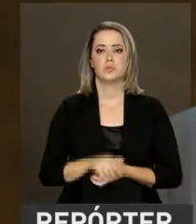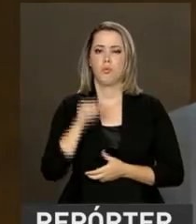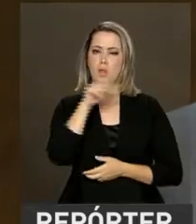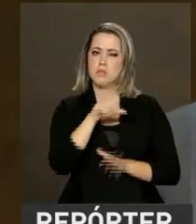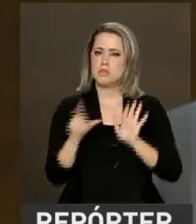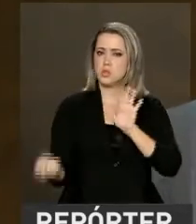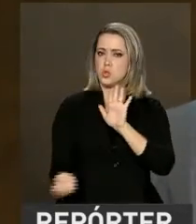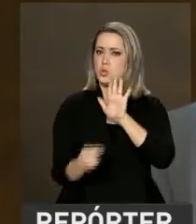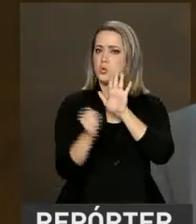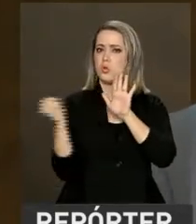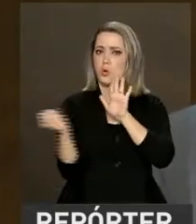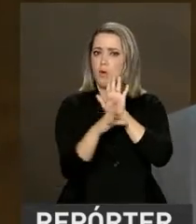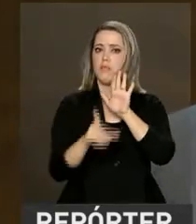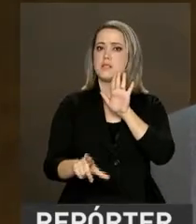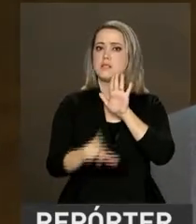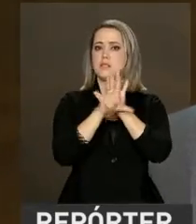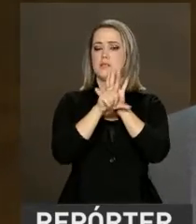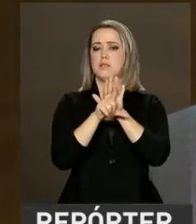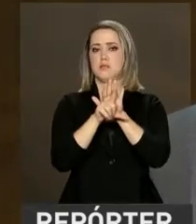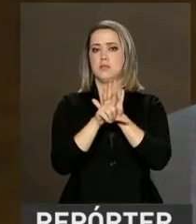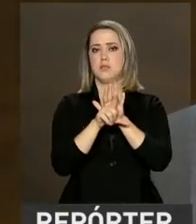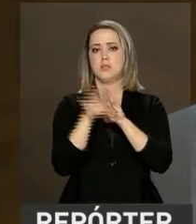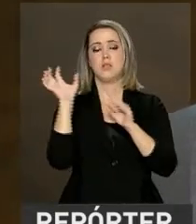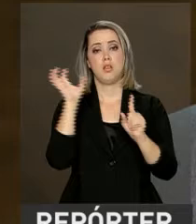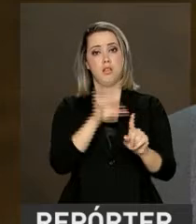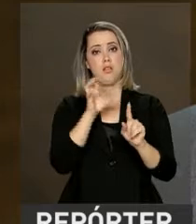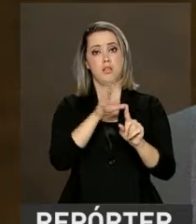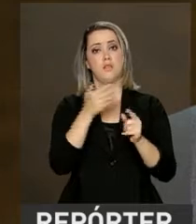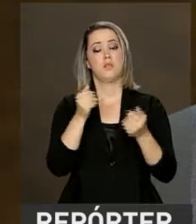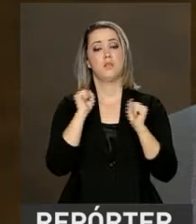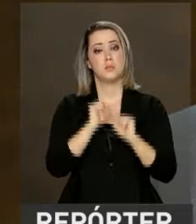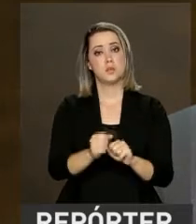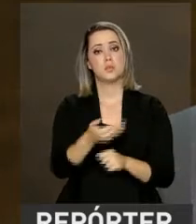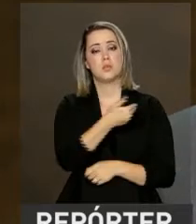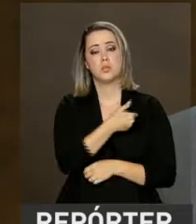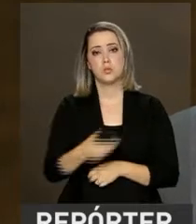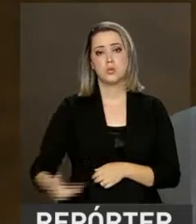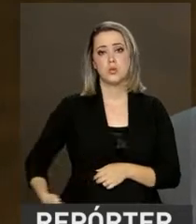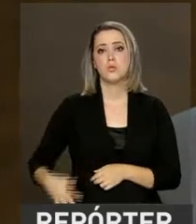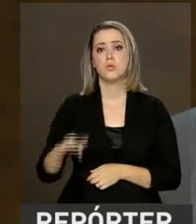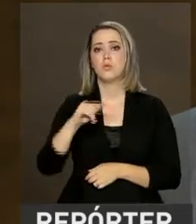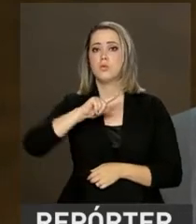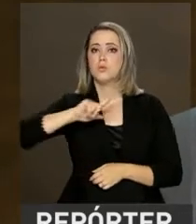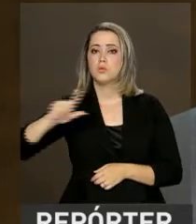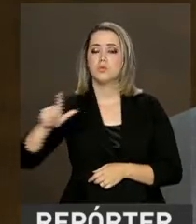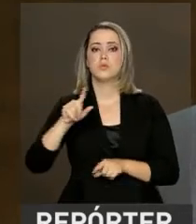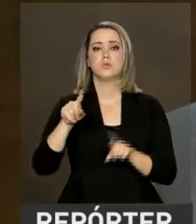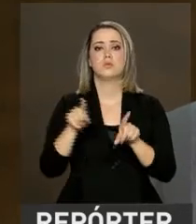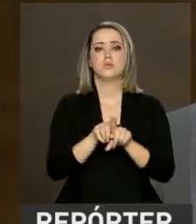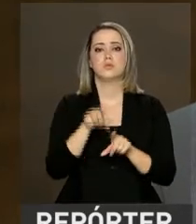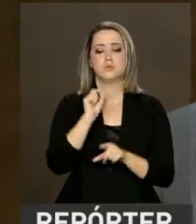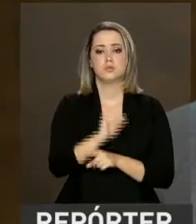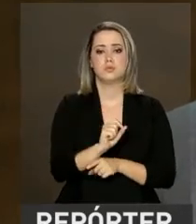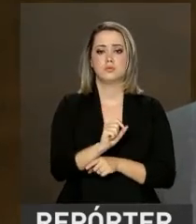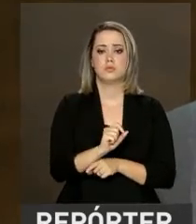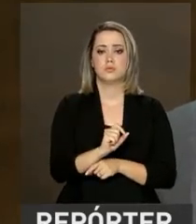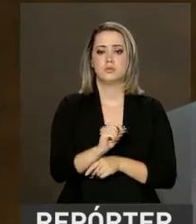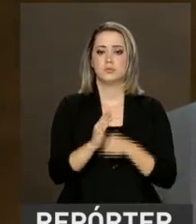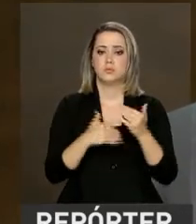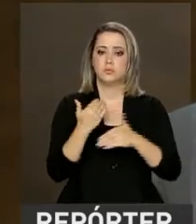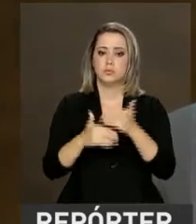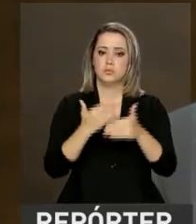que elas mexem diretamente na capacidade dos governos fiscal nem a capacidade fiscal dos governos de